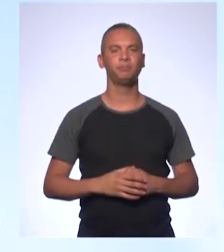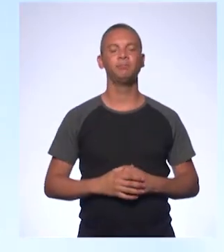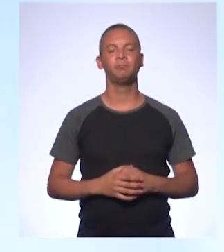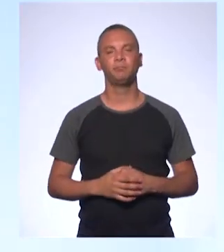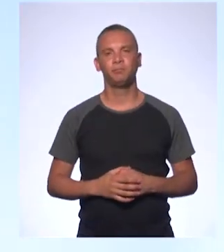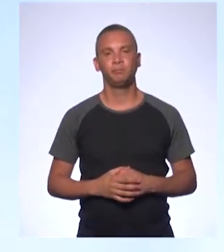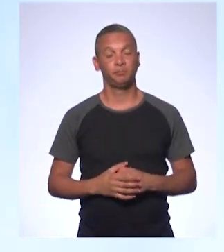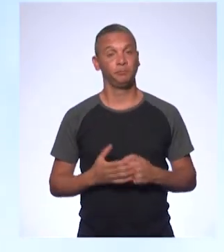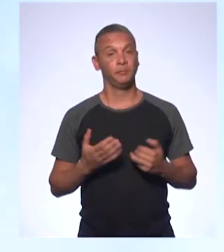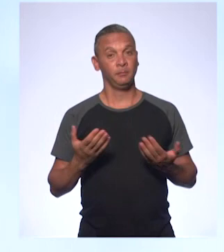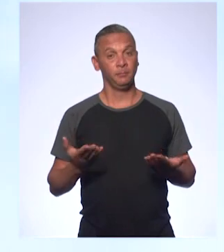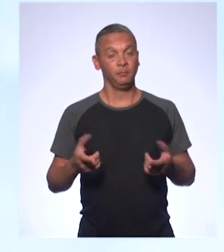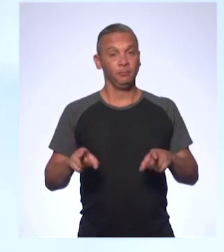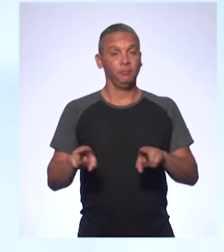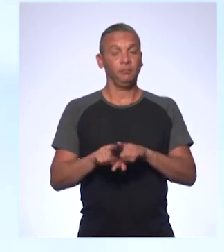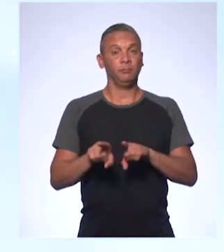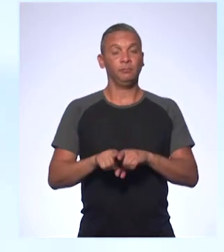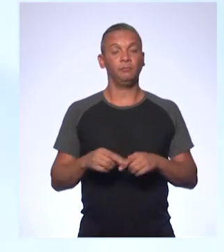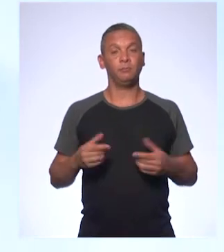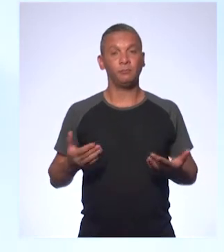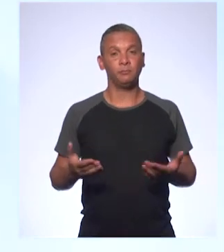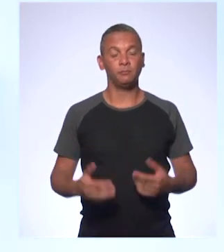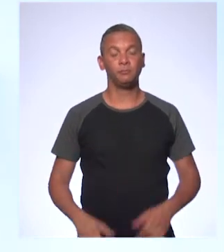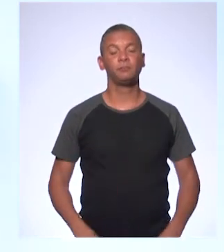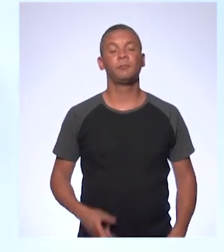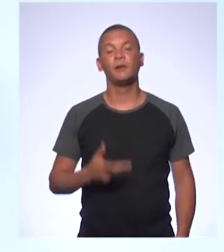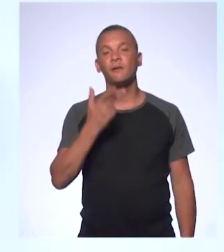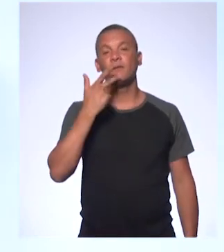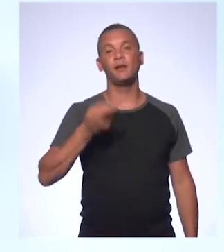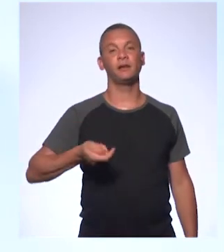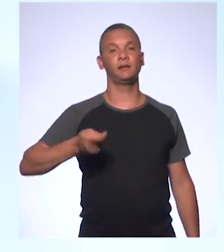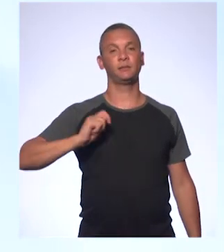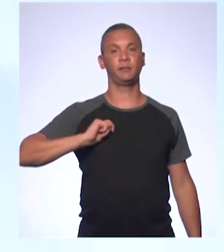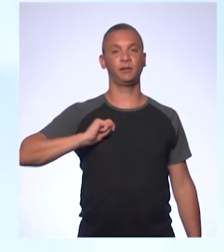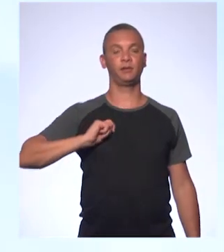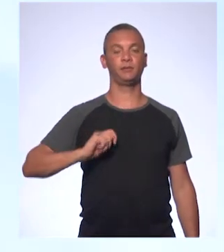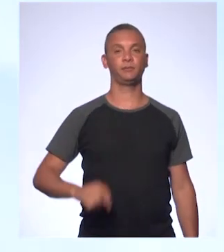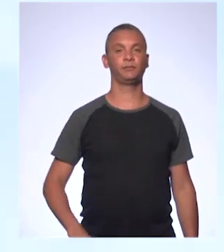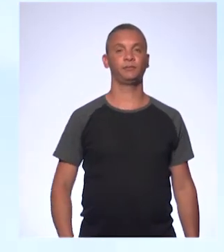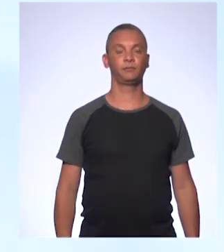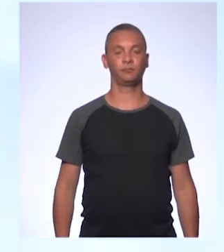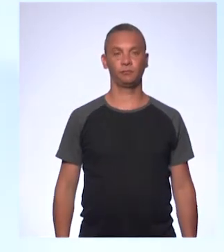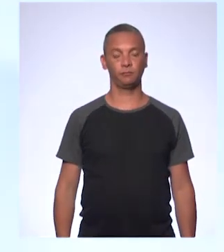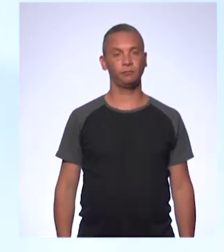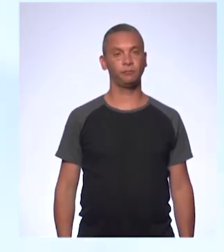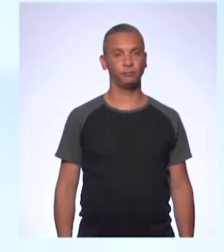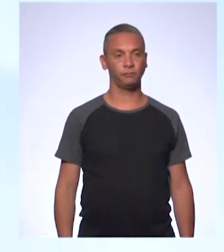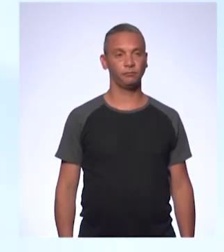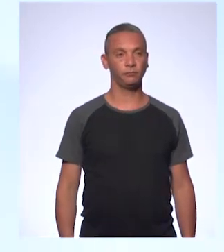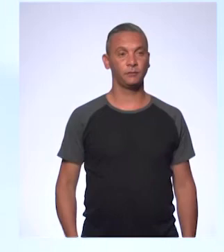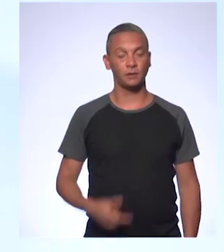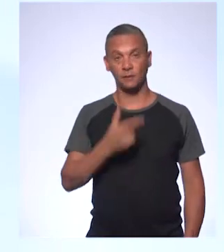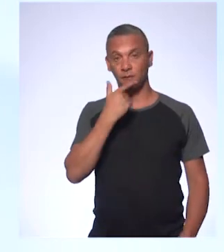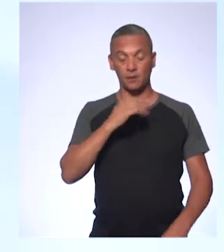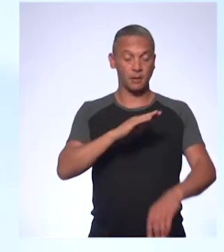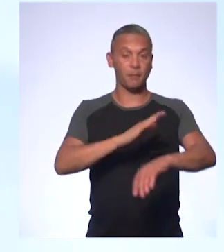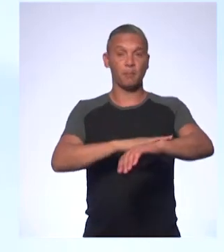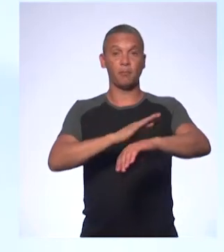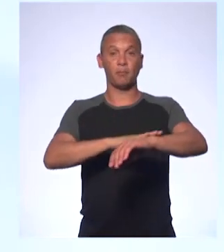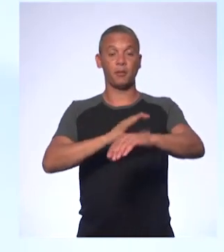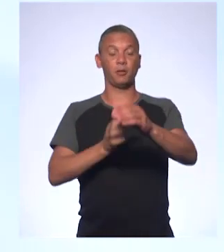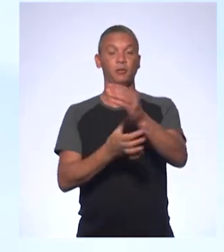Né? Que te atarás a la muñeca e passarás contigo. Isto é, muñeca vem